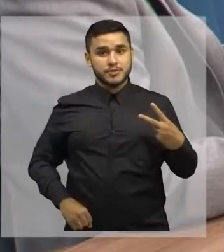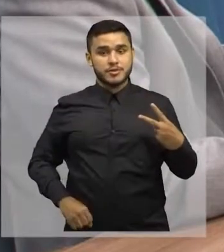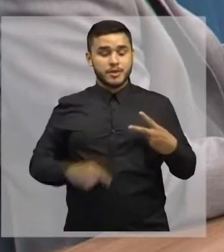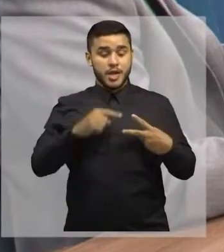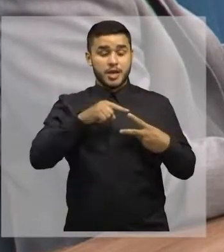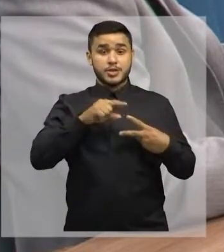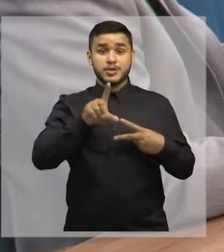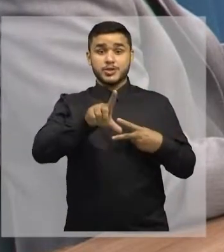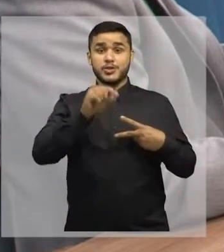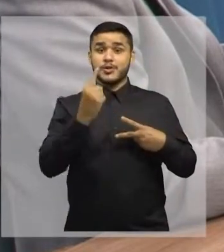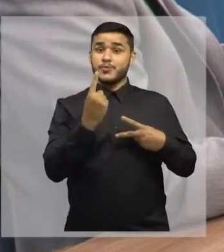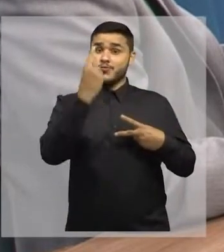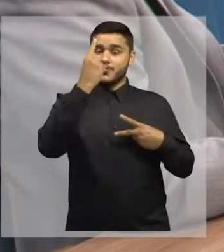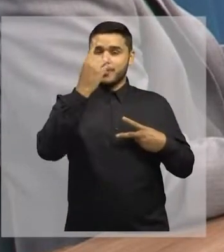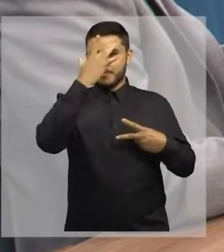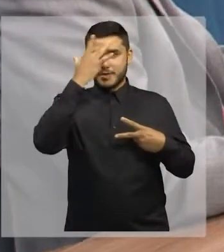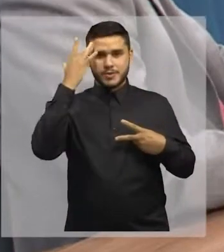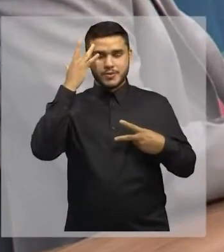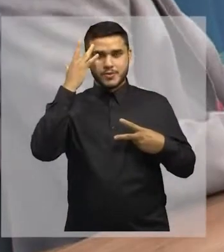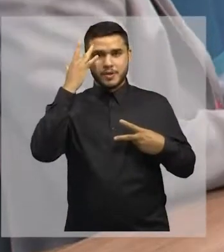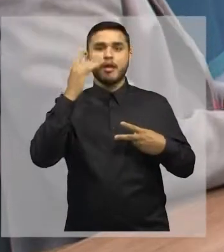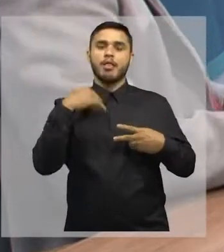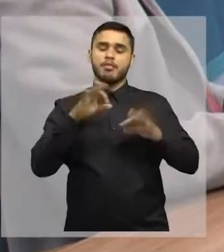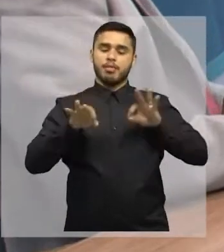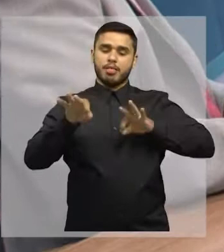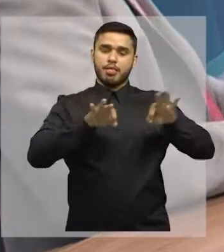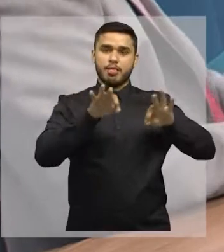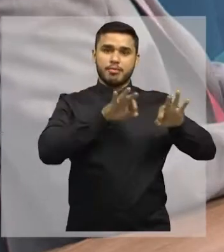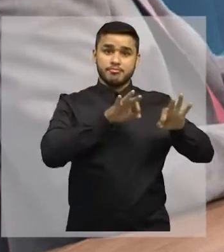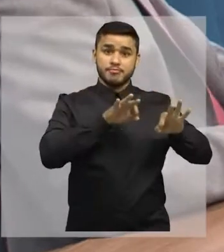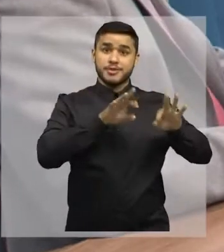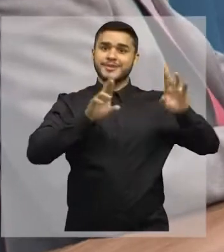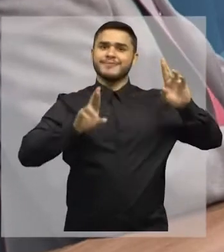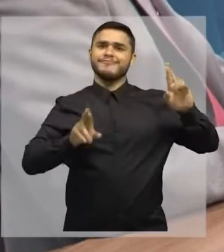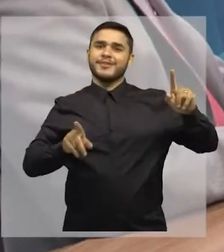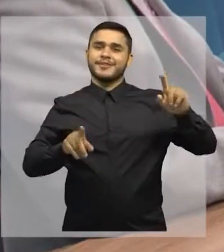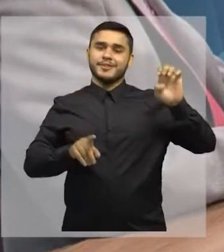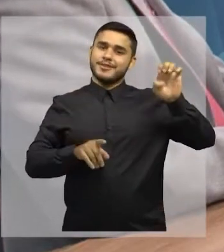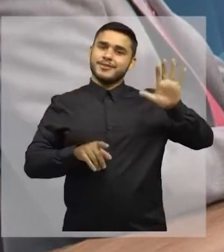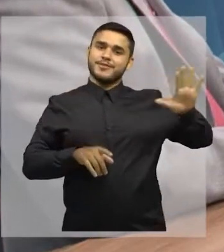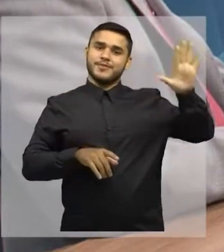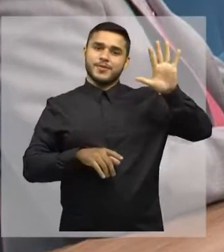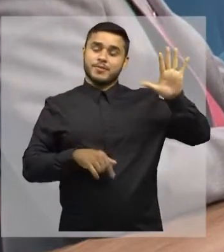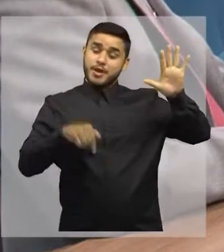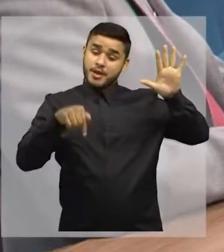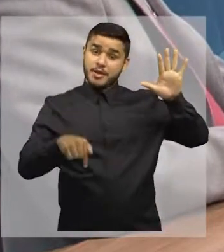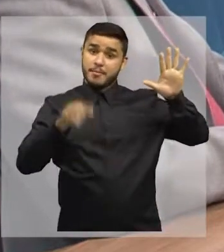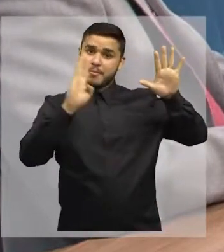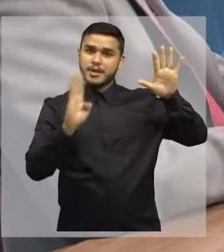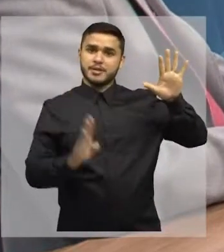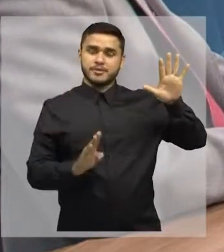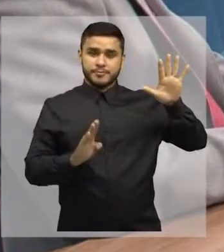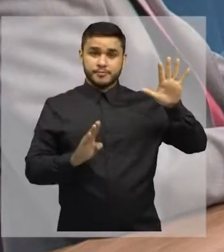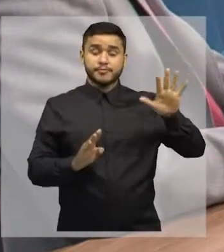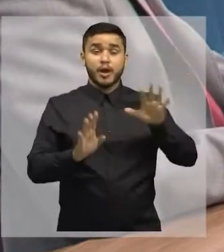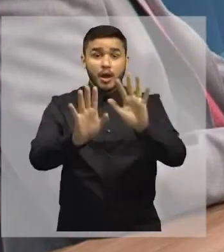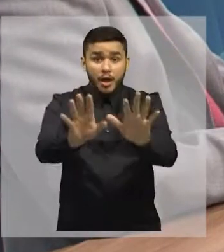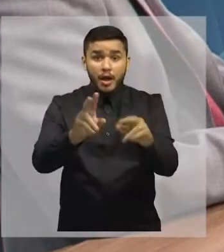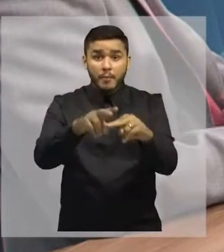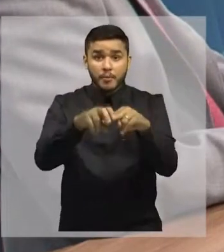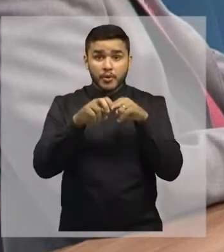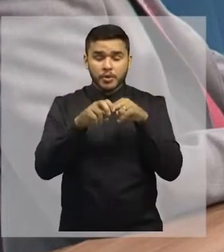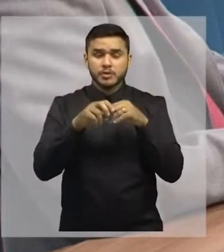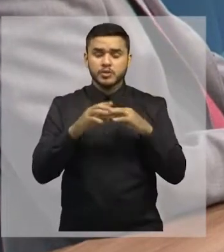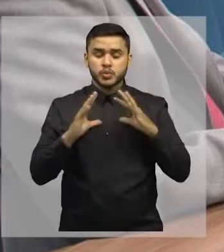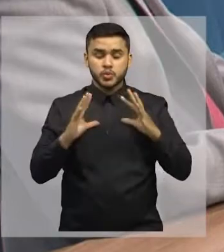do presidente, do governador e do prefeito. O que é que significa o poder de agenda? Se a gente pegar o texto da Constituição, a maioria esmagadora dos projetos de